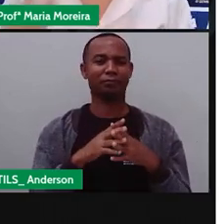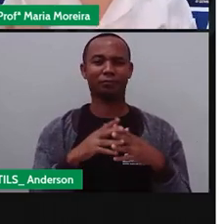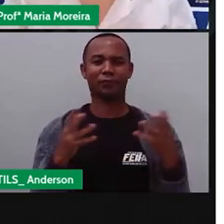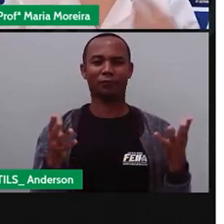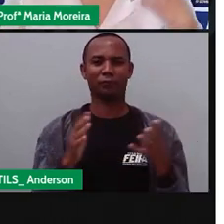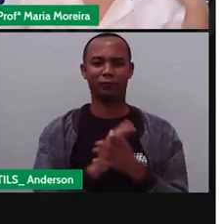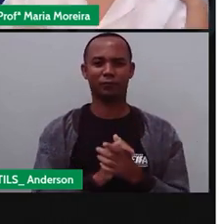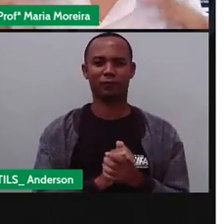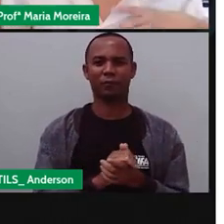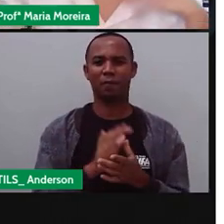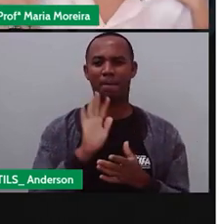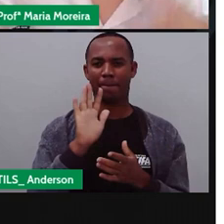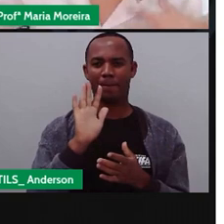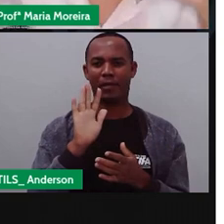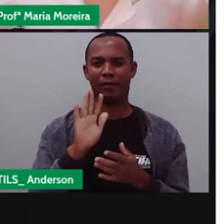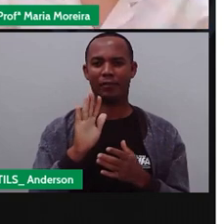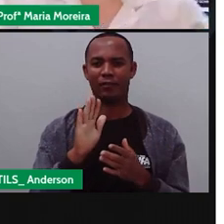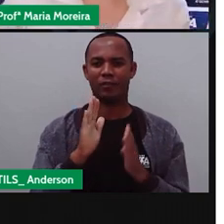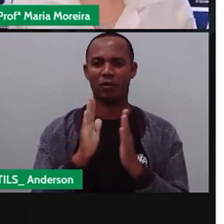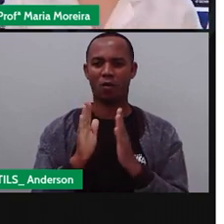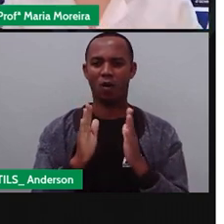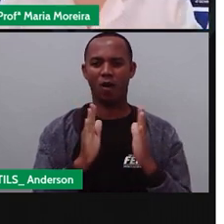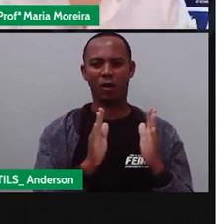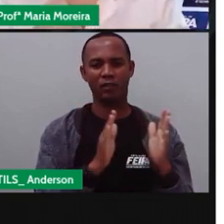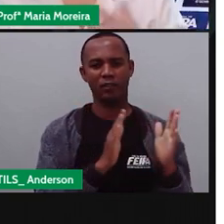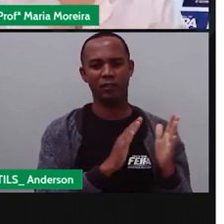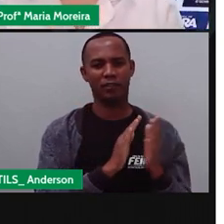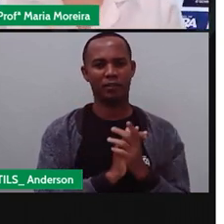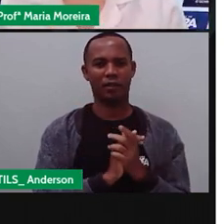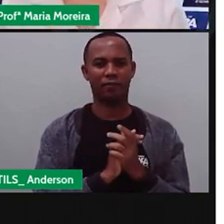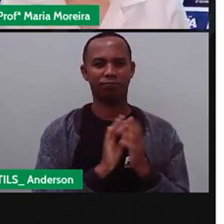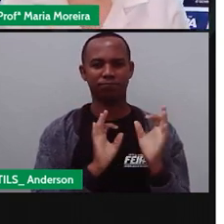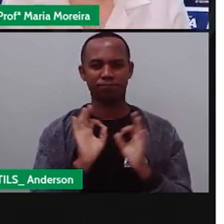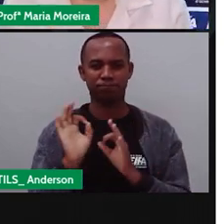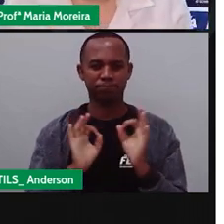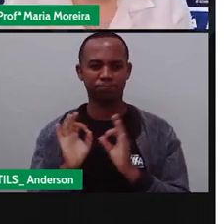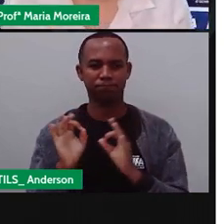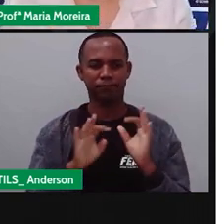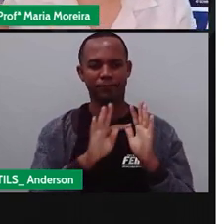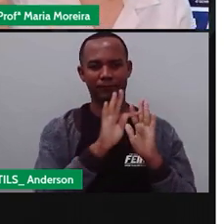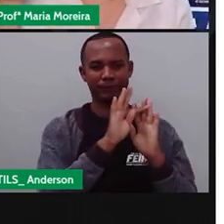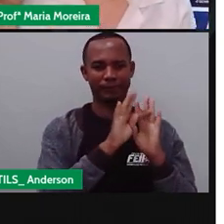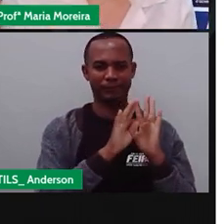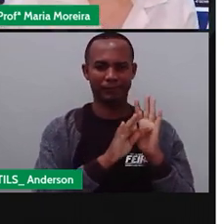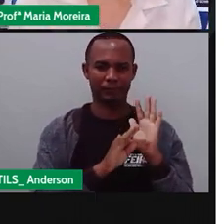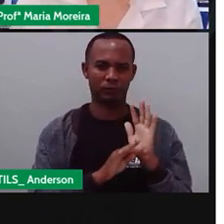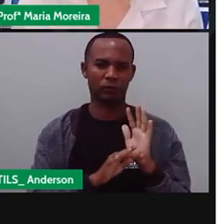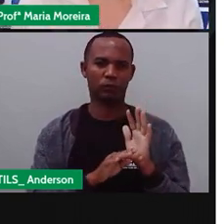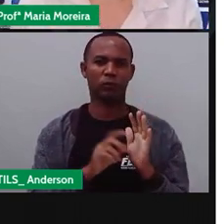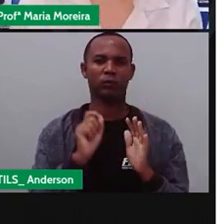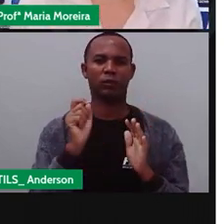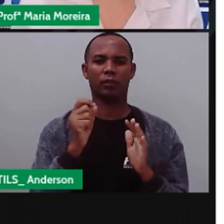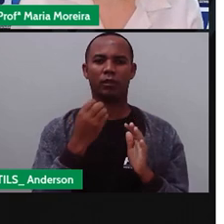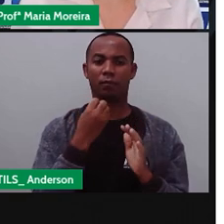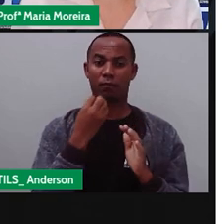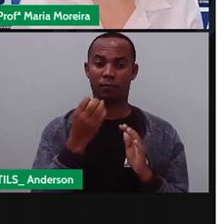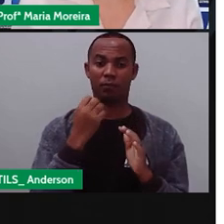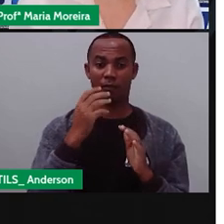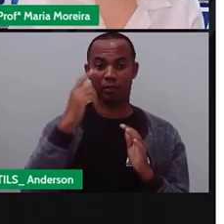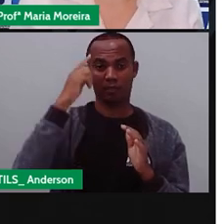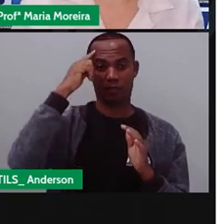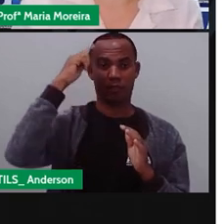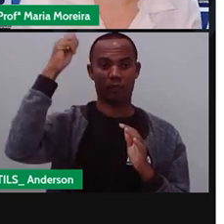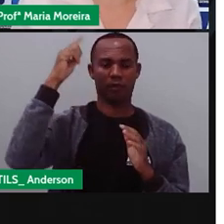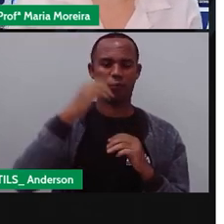Mas aí, se eu organizo, olha a segunda menininha, se eu organizo o meu texto, eu teria o quê? Boas ideias. E aí